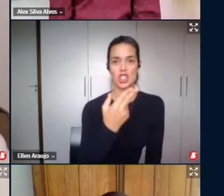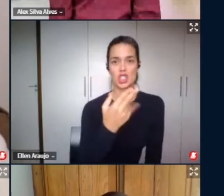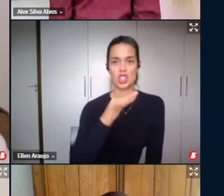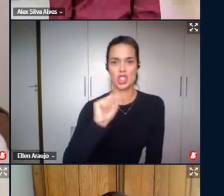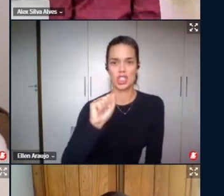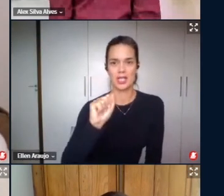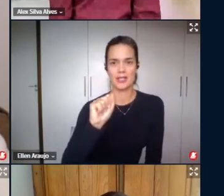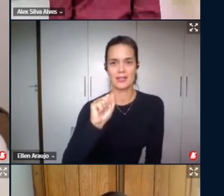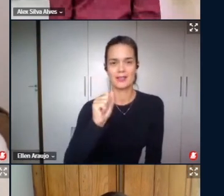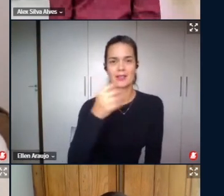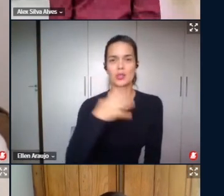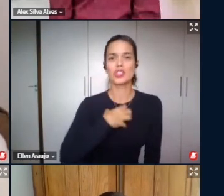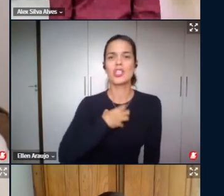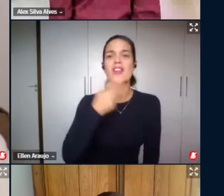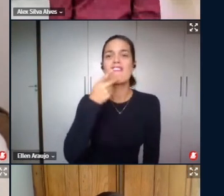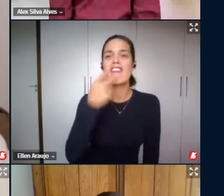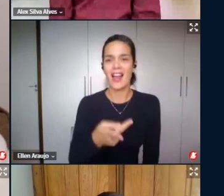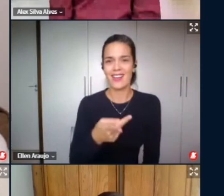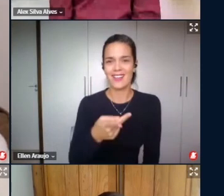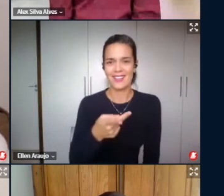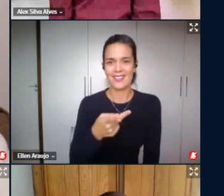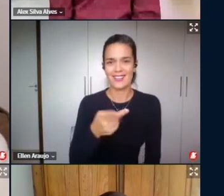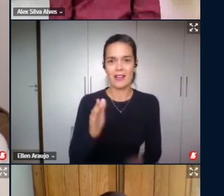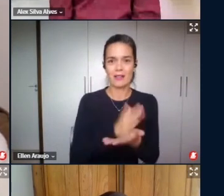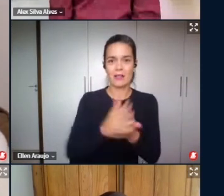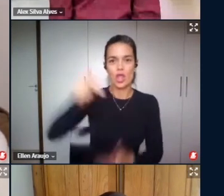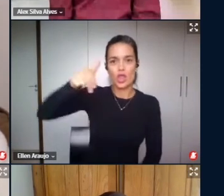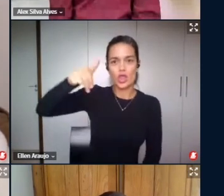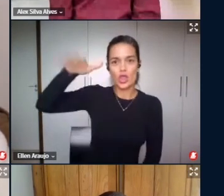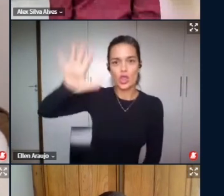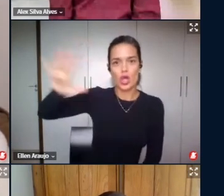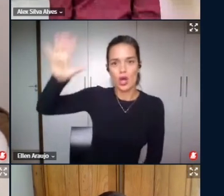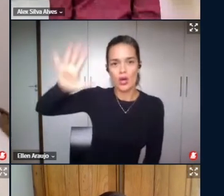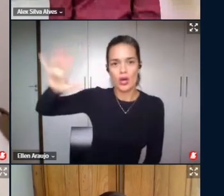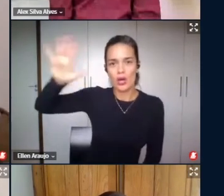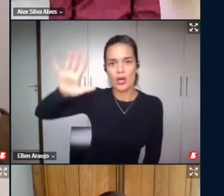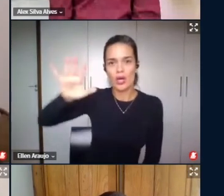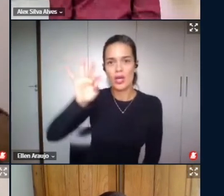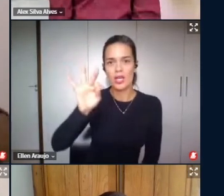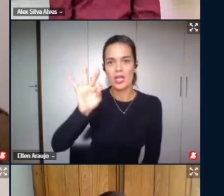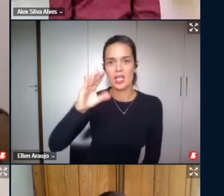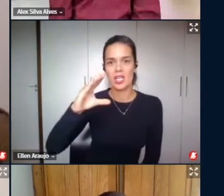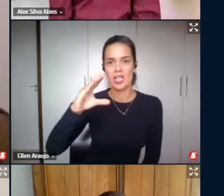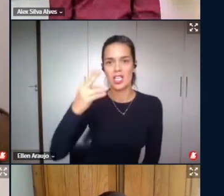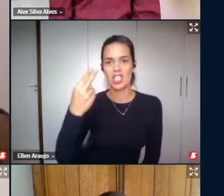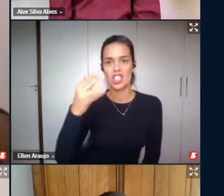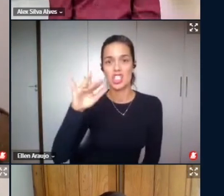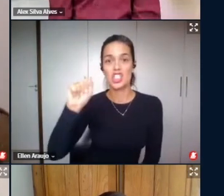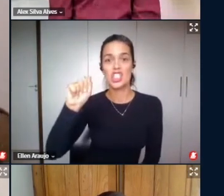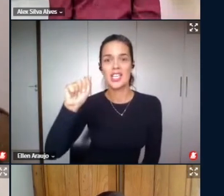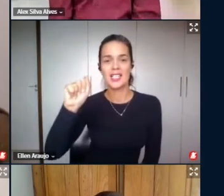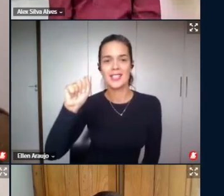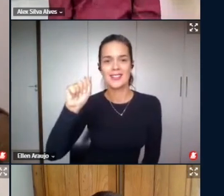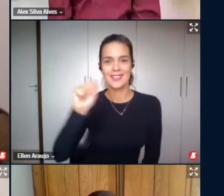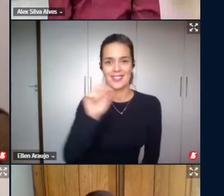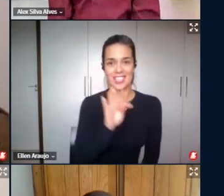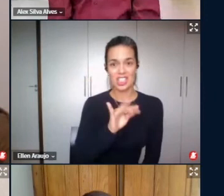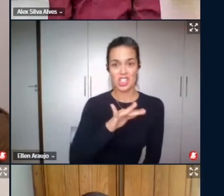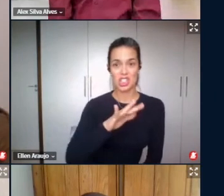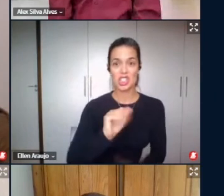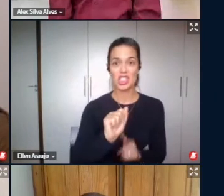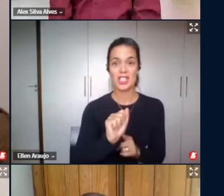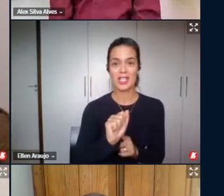Tá certo? Ora, que a variante é variante de quê? Normalmente é considerada variante aquela que se pronuncia